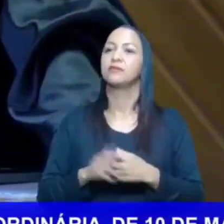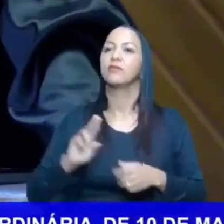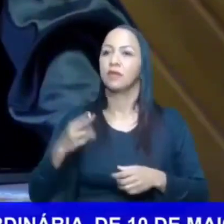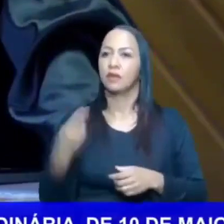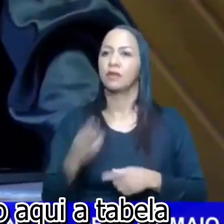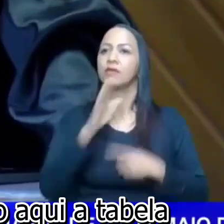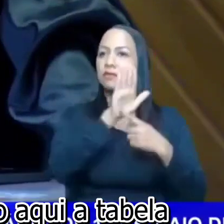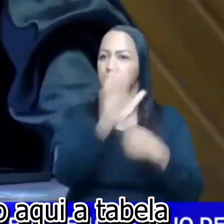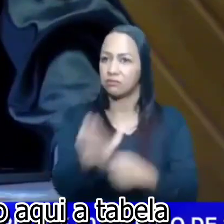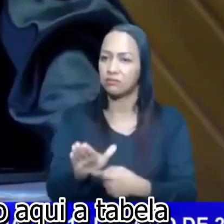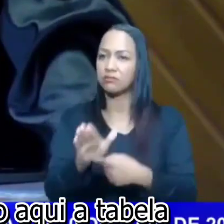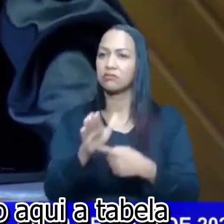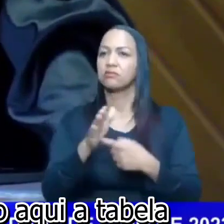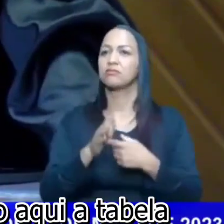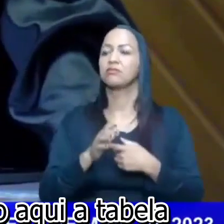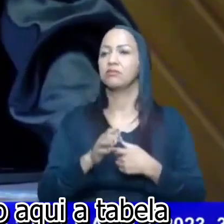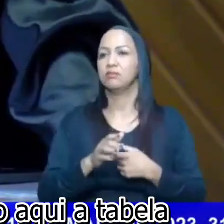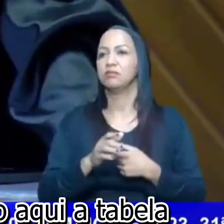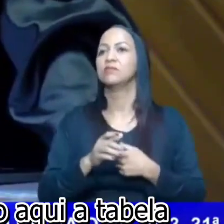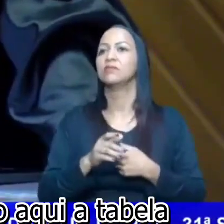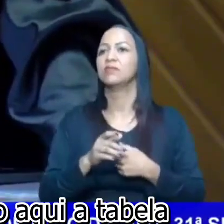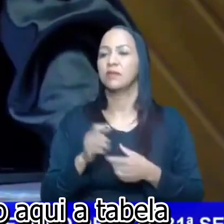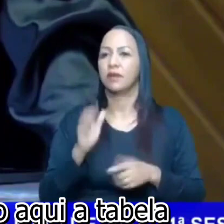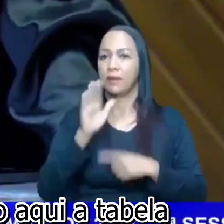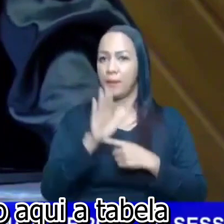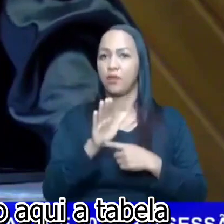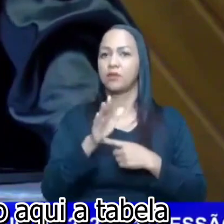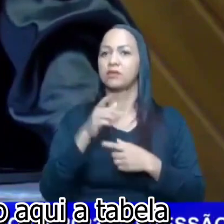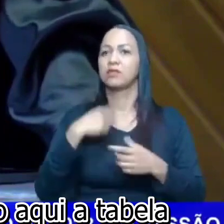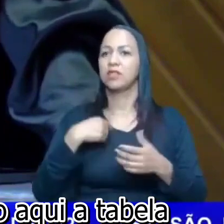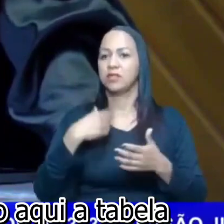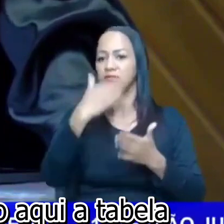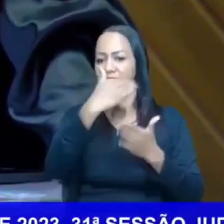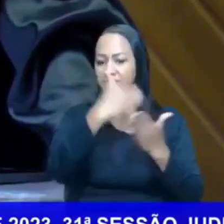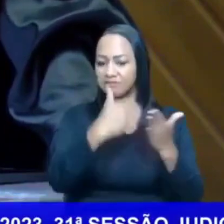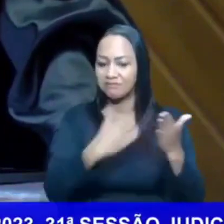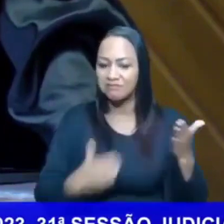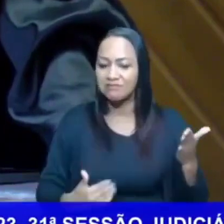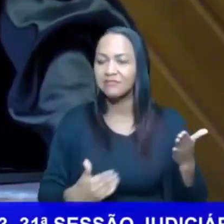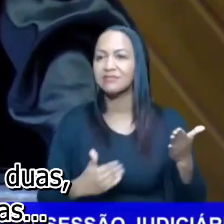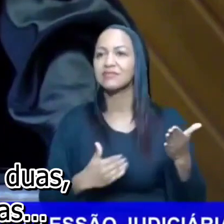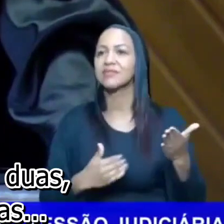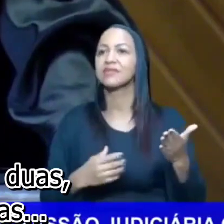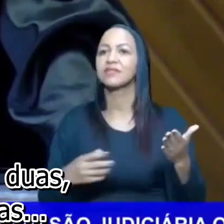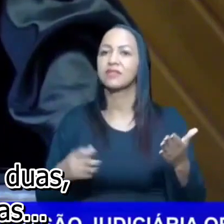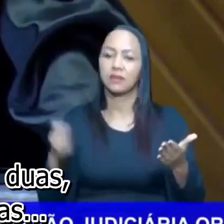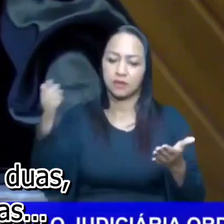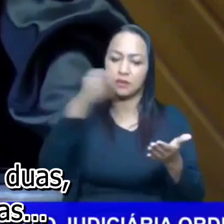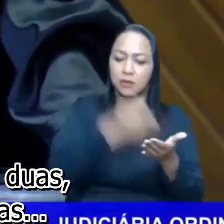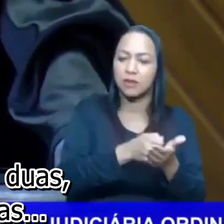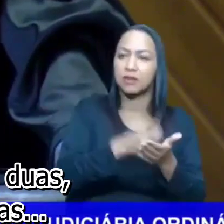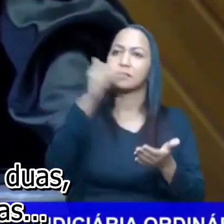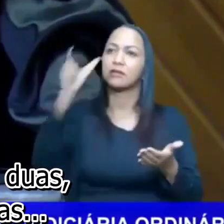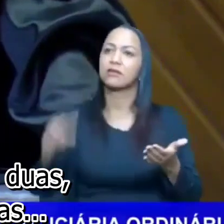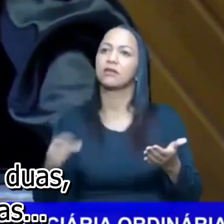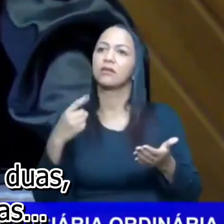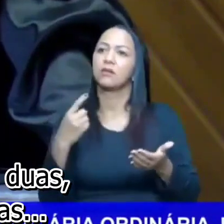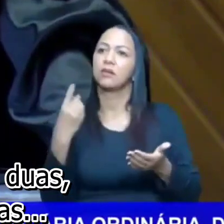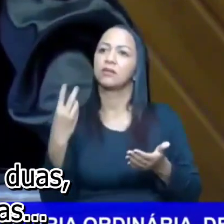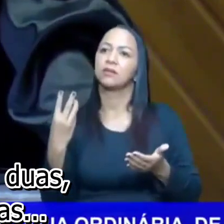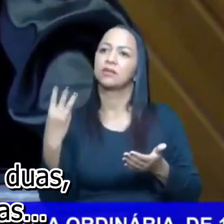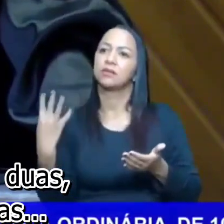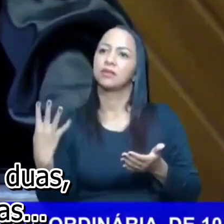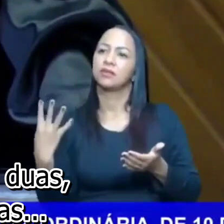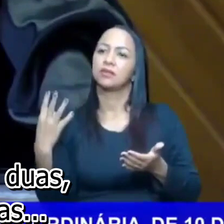que demonstre a sua efetiva prestação. Eu trago aqui a tabela dos valores prestados àquelas pessoas, 1, 2, 3,